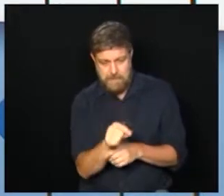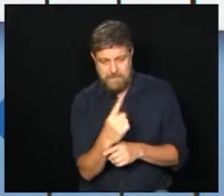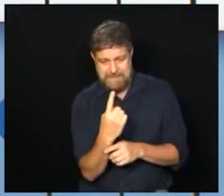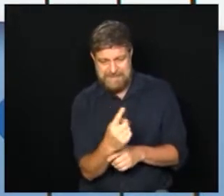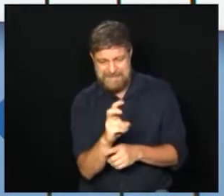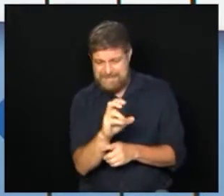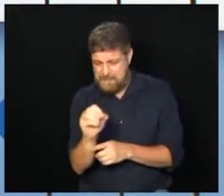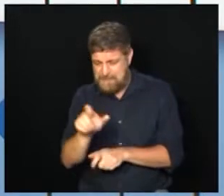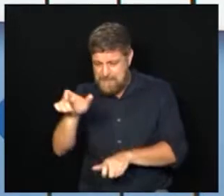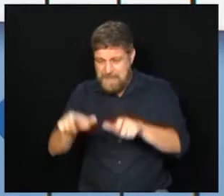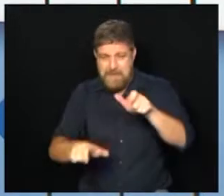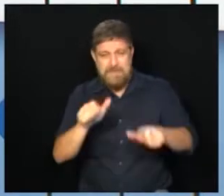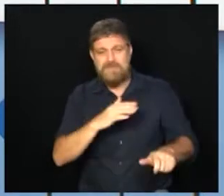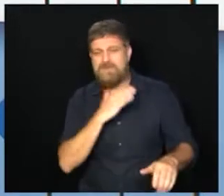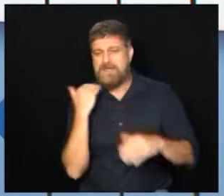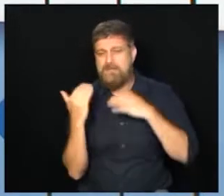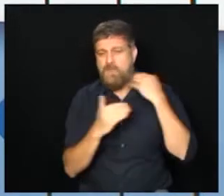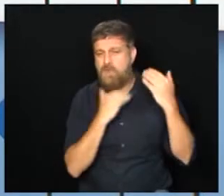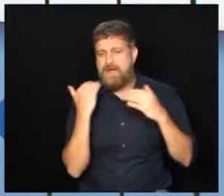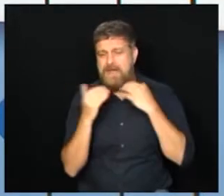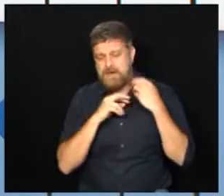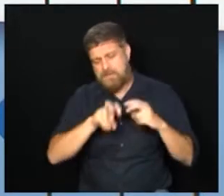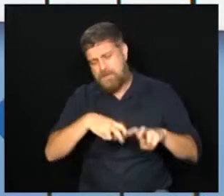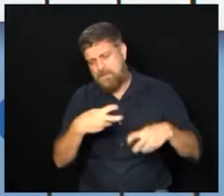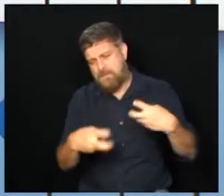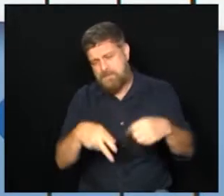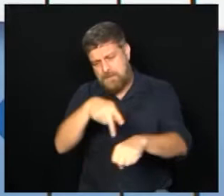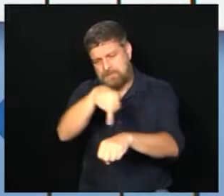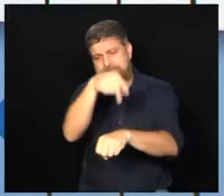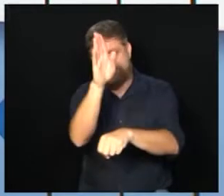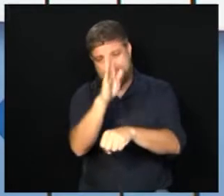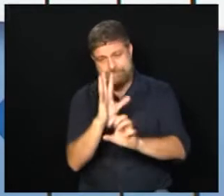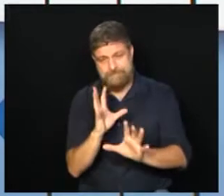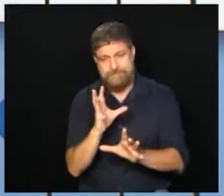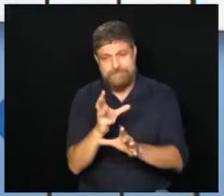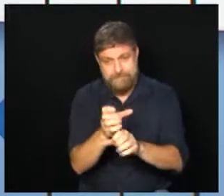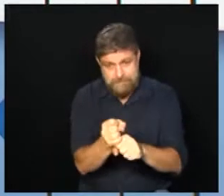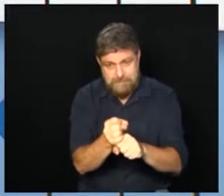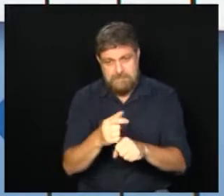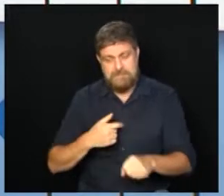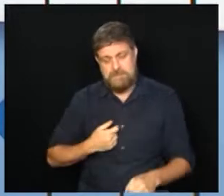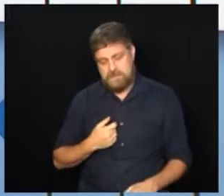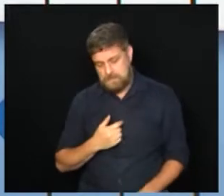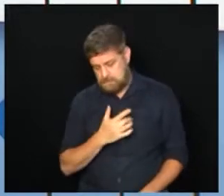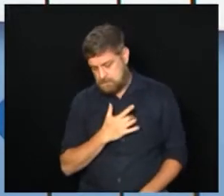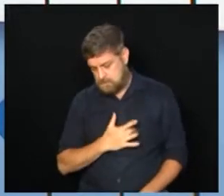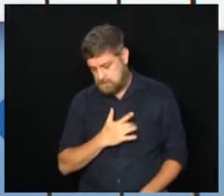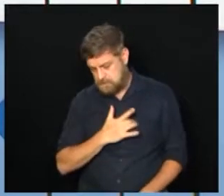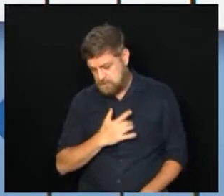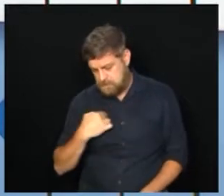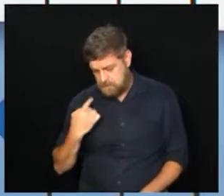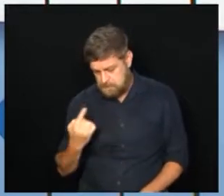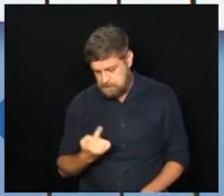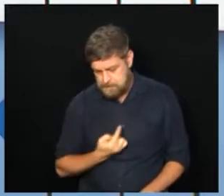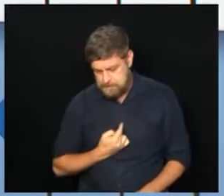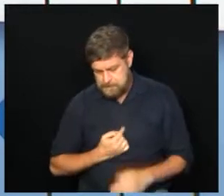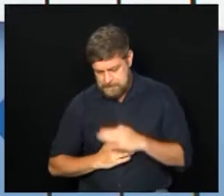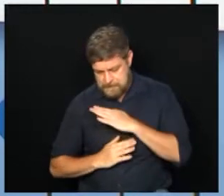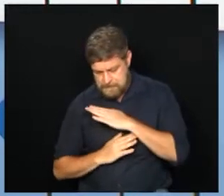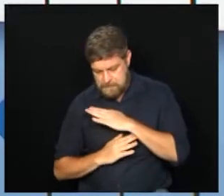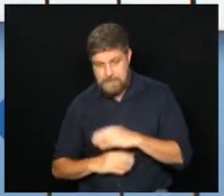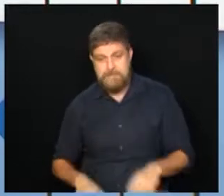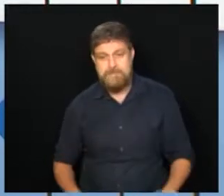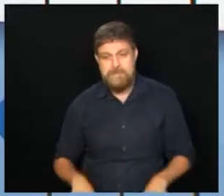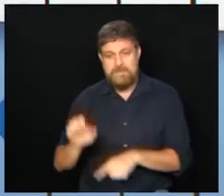581.150 óbitos acumulados no nosso país. Então, ficam aqui as condolências da TV Câmara Campinas. No estado de